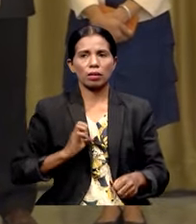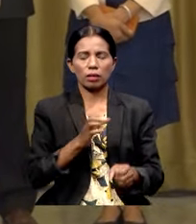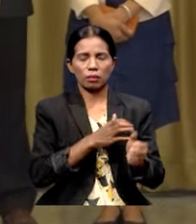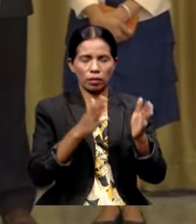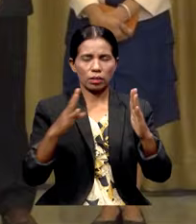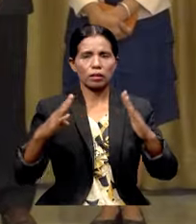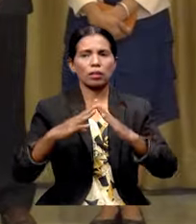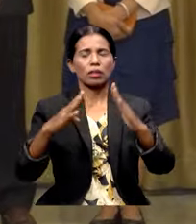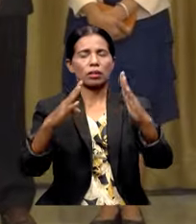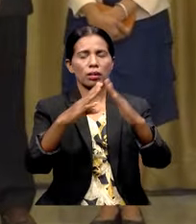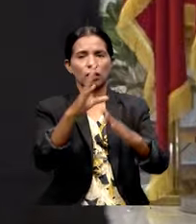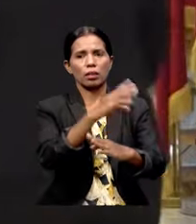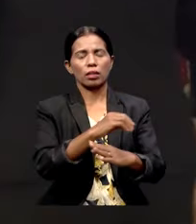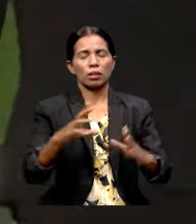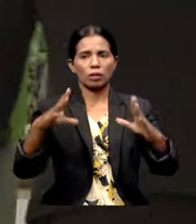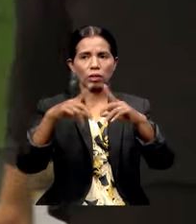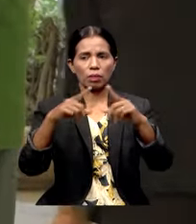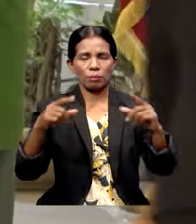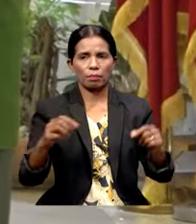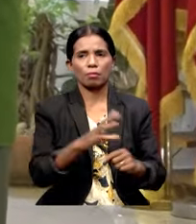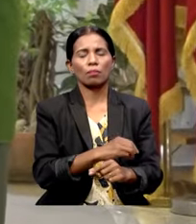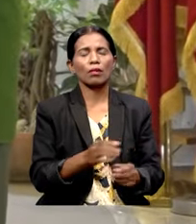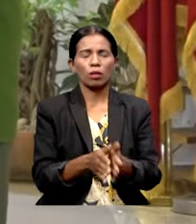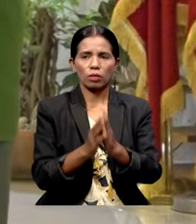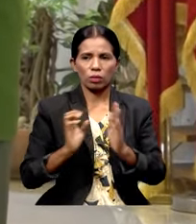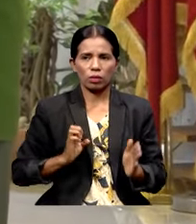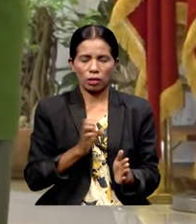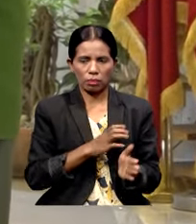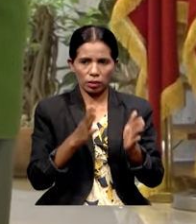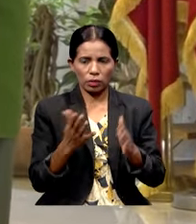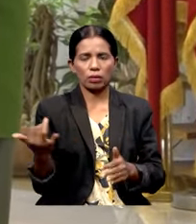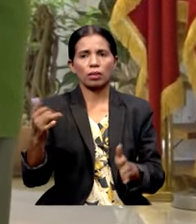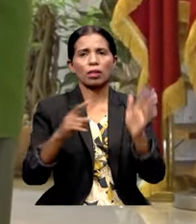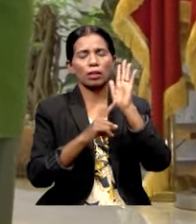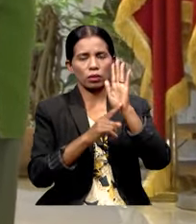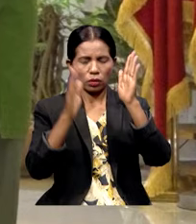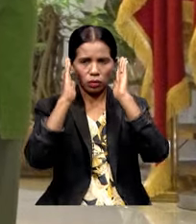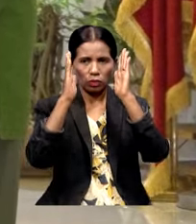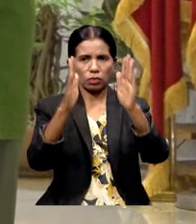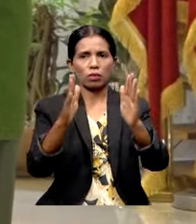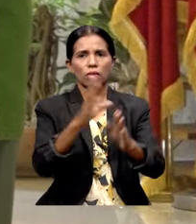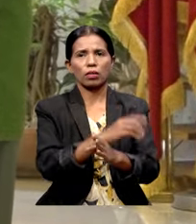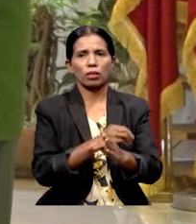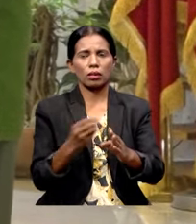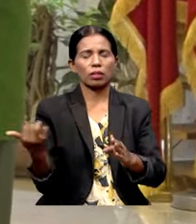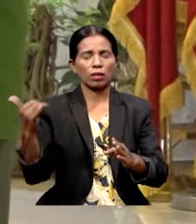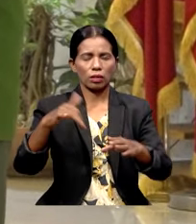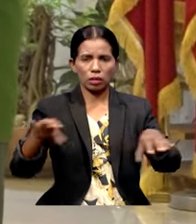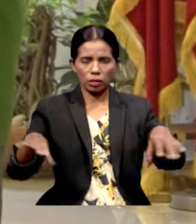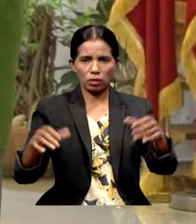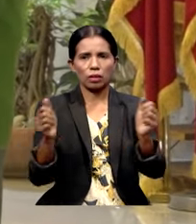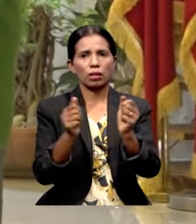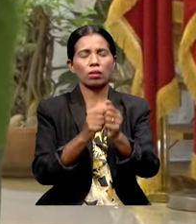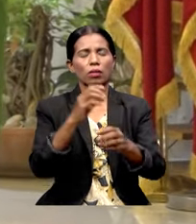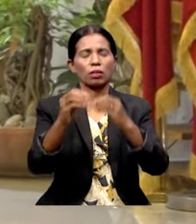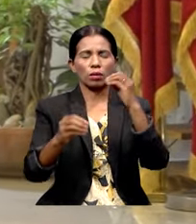Cidade Vaticano. Rafael Fopose, Horta Russo, bem embaixador Sira, atua tudo seriedade e dedicação e a serviço no né